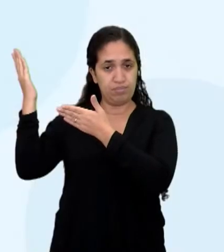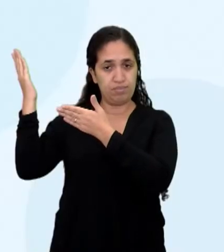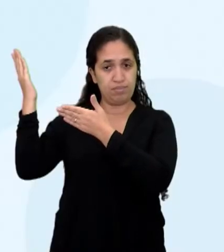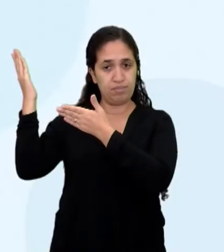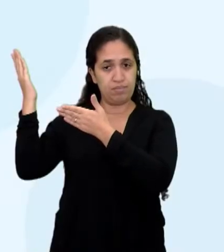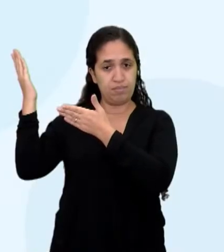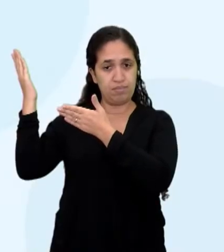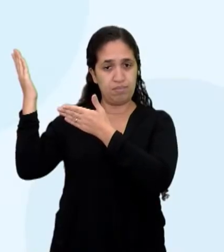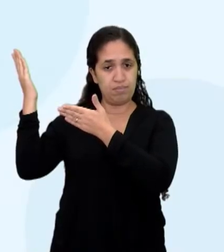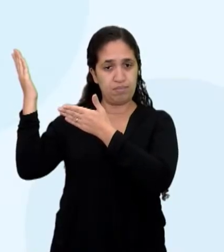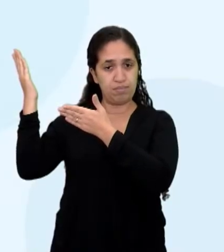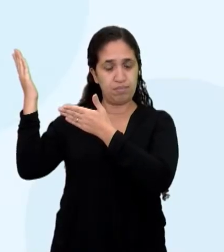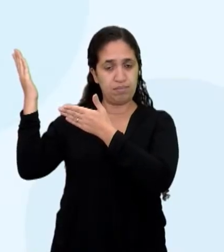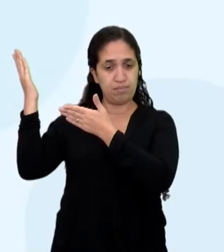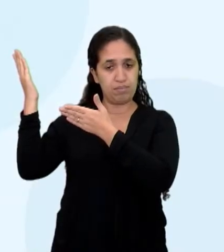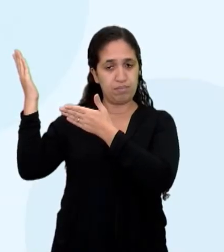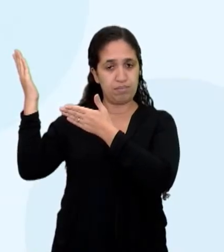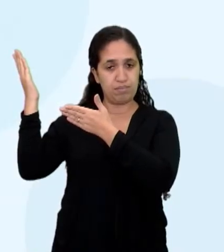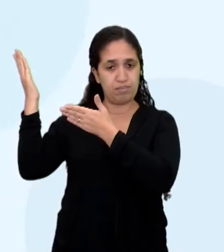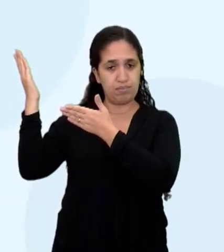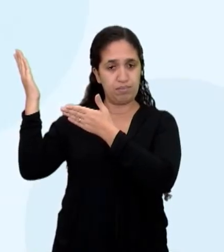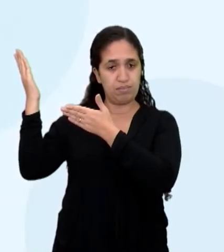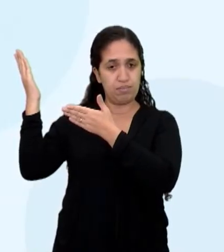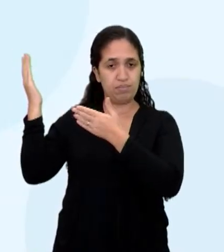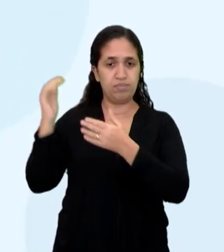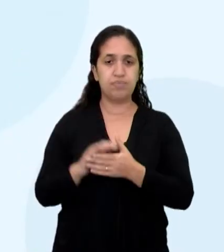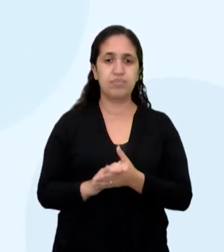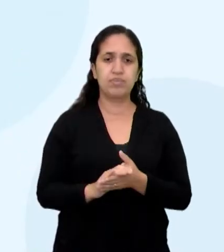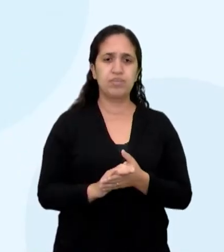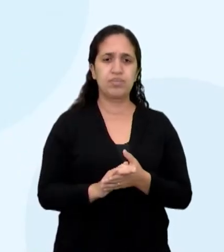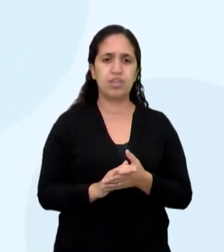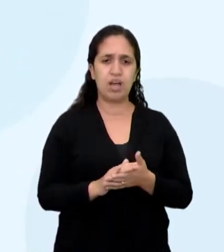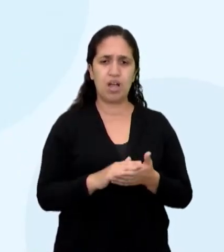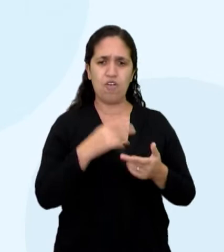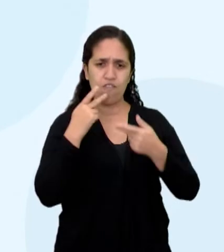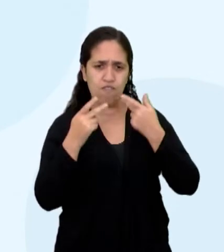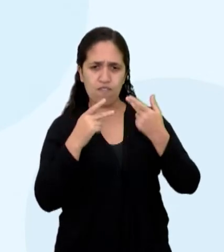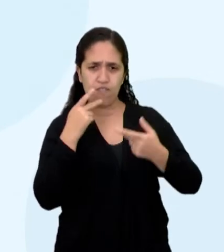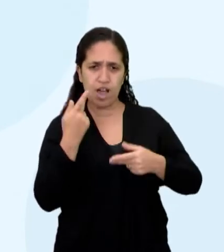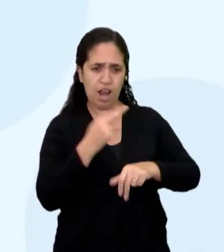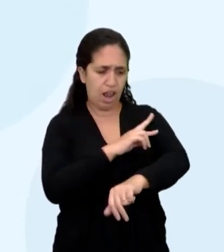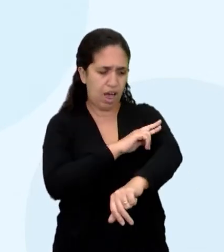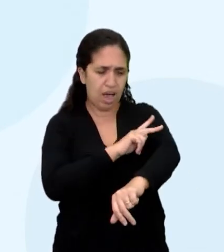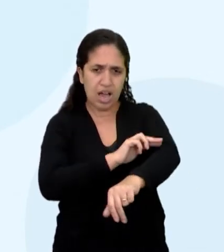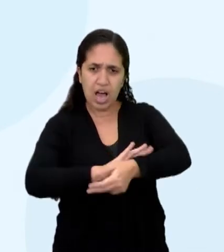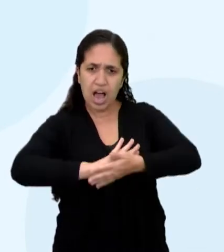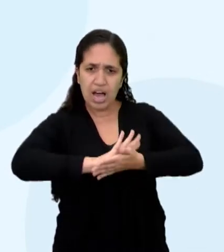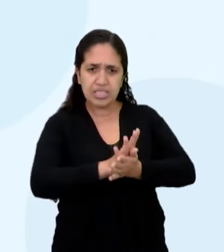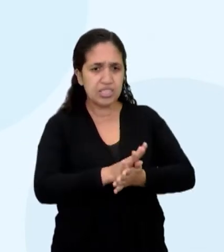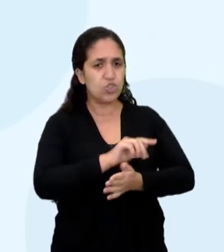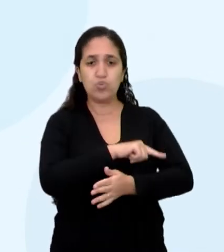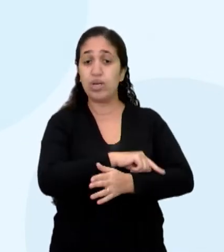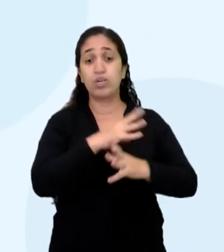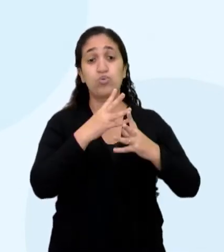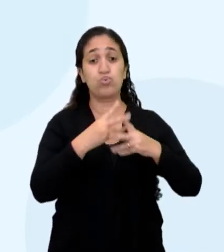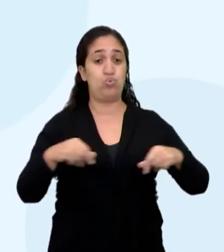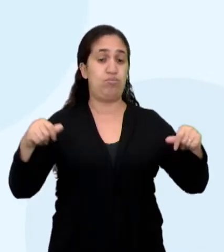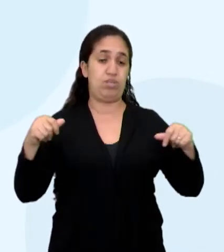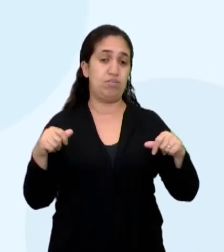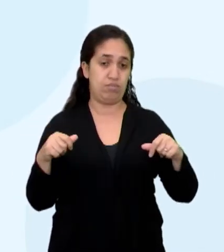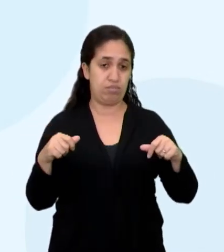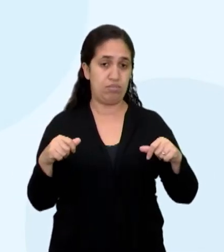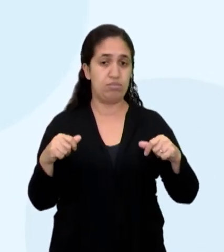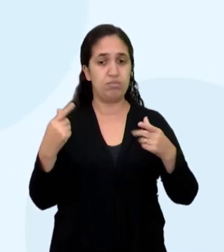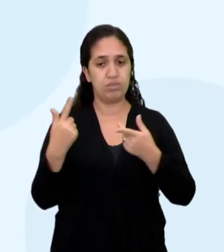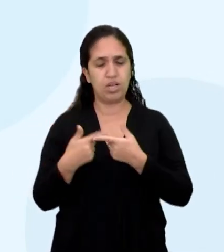dele. Tem um texto que está dizendo o seguinte: quando deixarmos de falar em racismo, ele desaparecerá. É uma paráfrase de uma